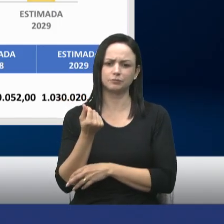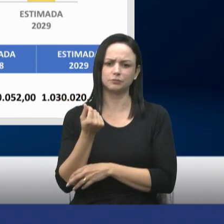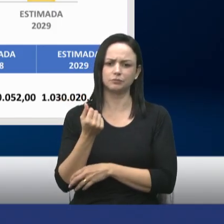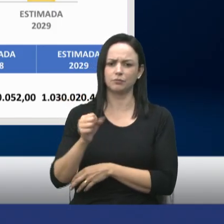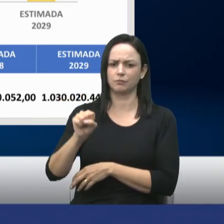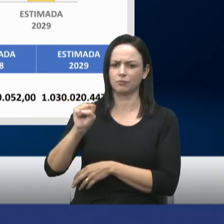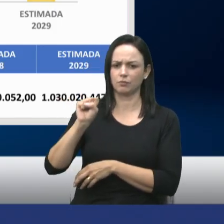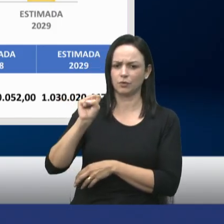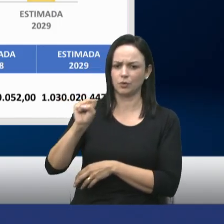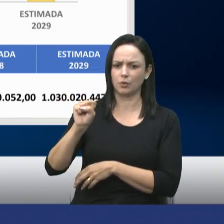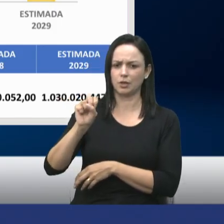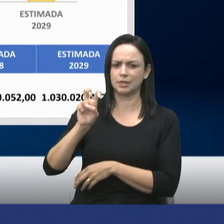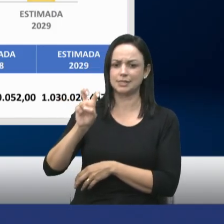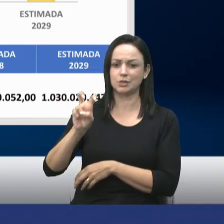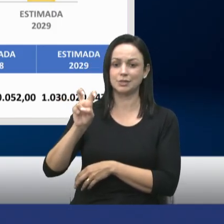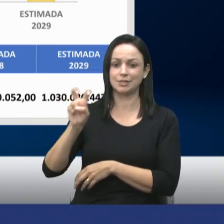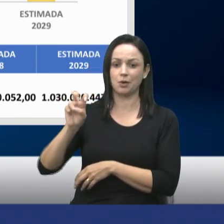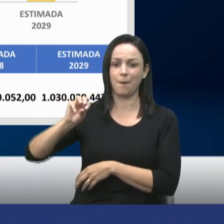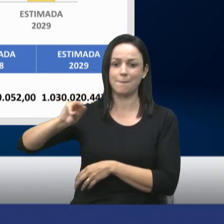R$